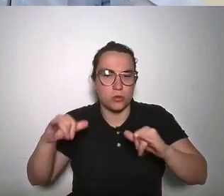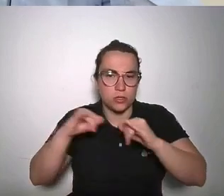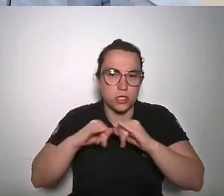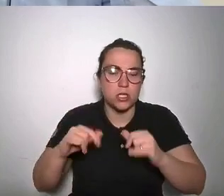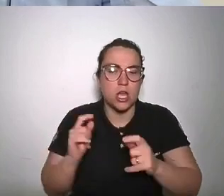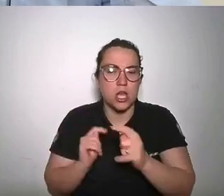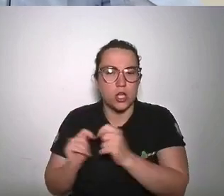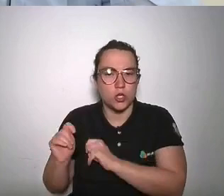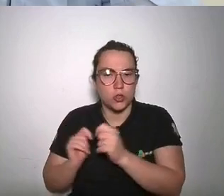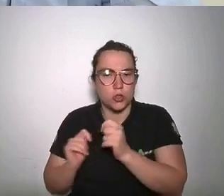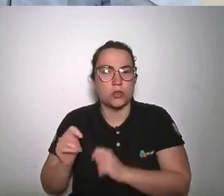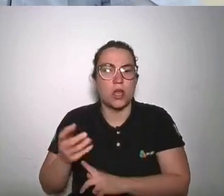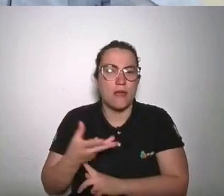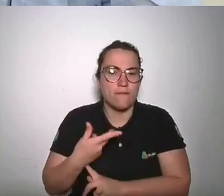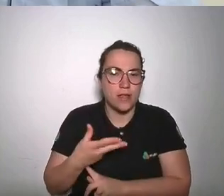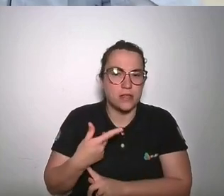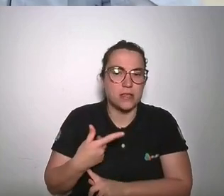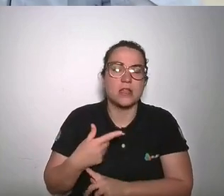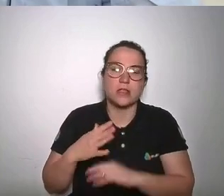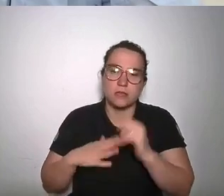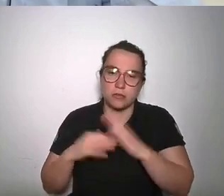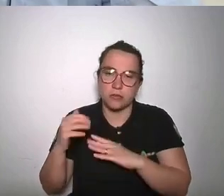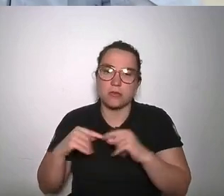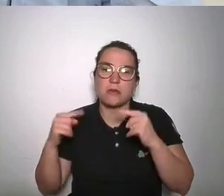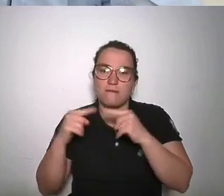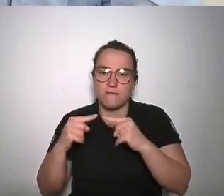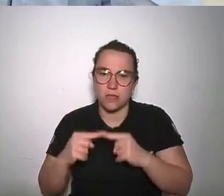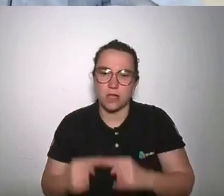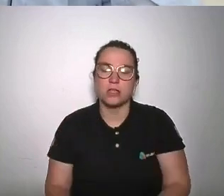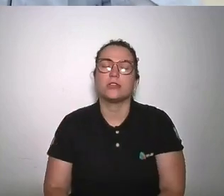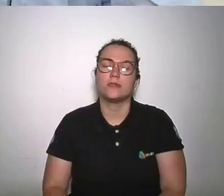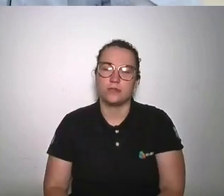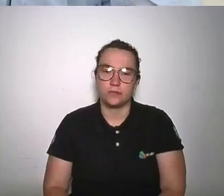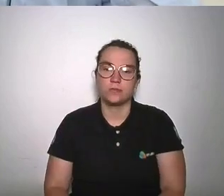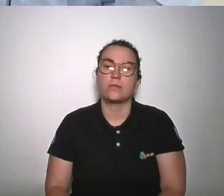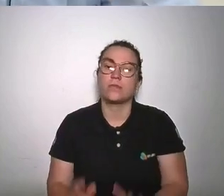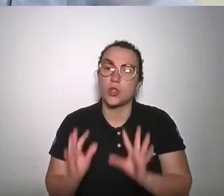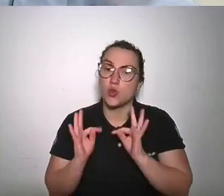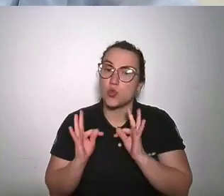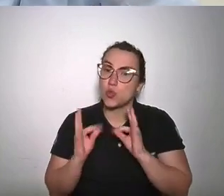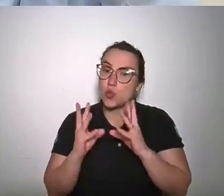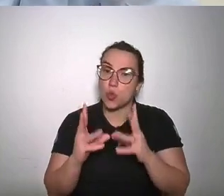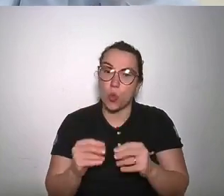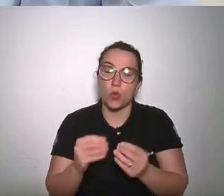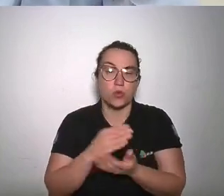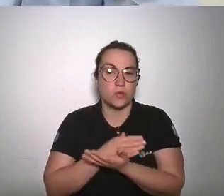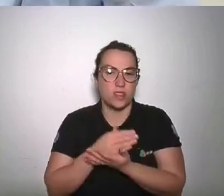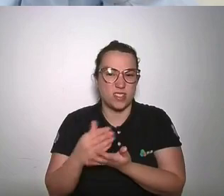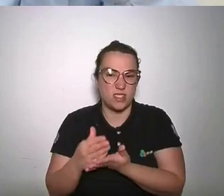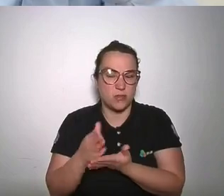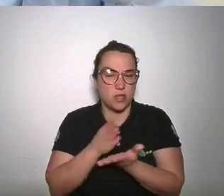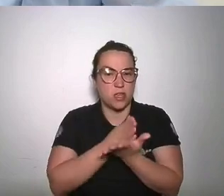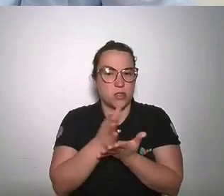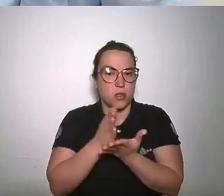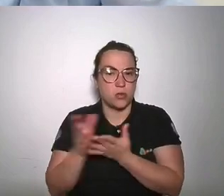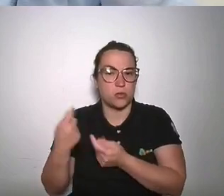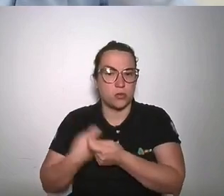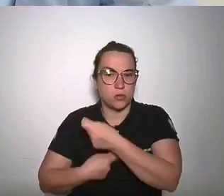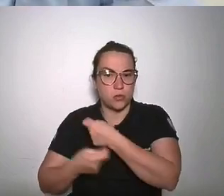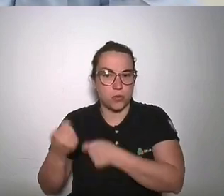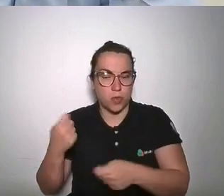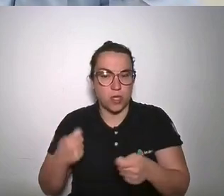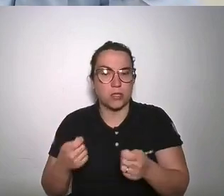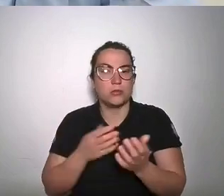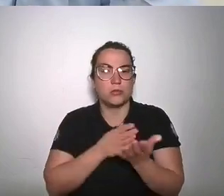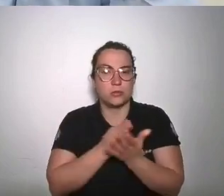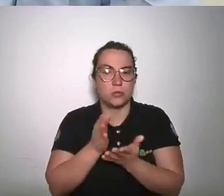economia, eficiência e eficácia. E todos estes princípios que norteiam a administração pública, eles